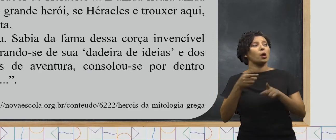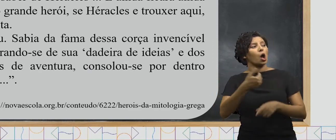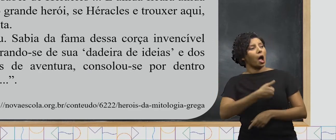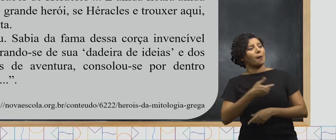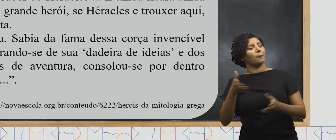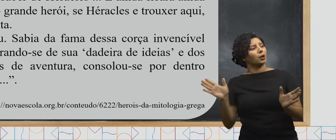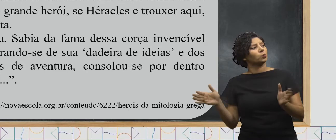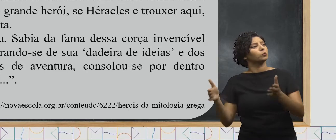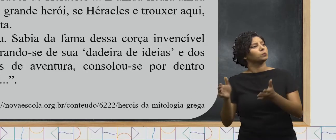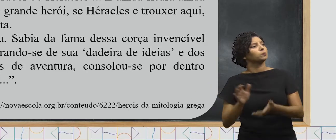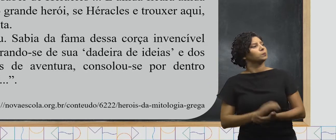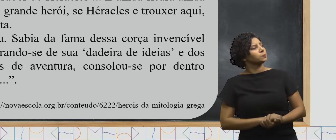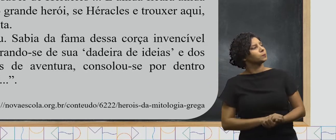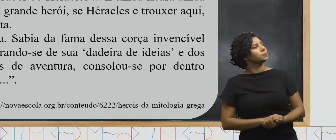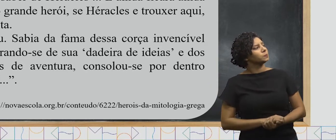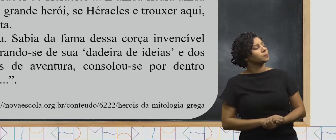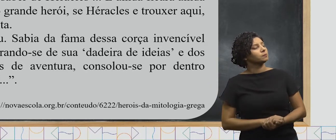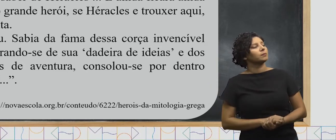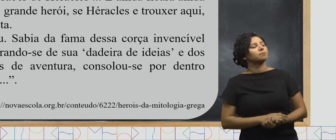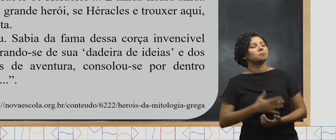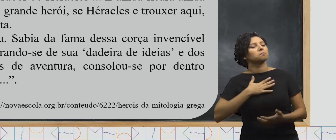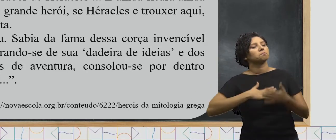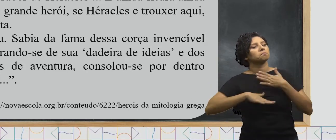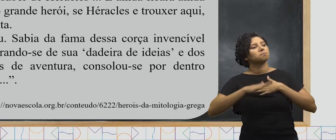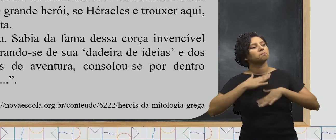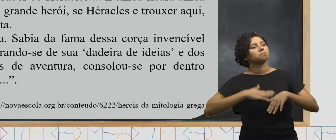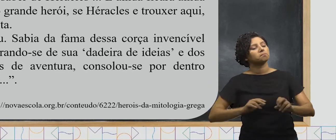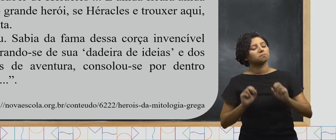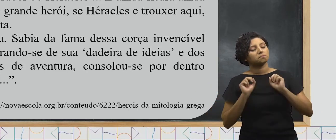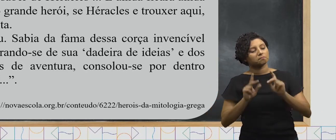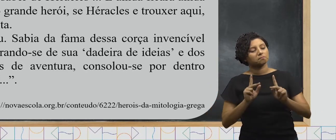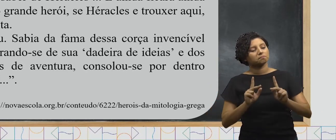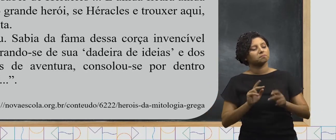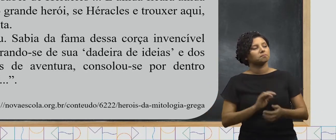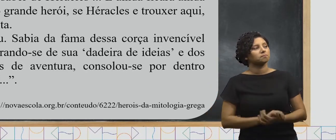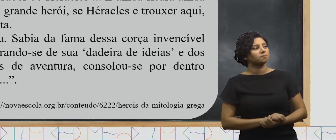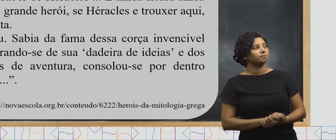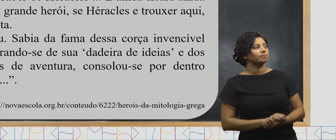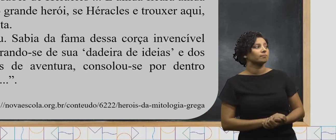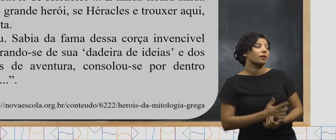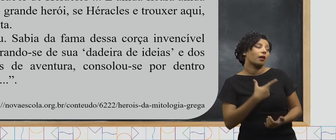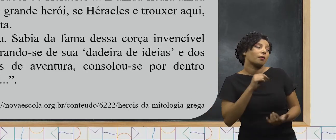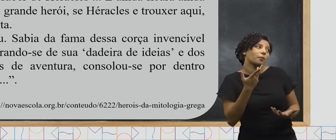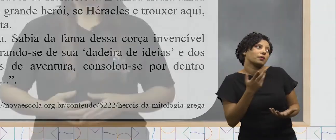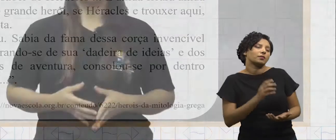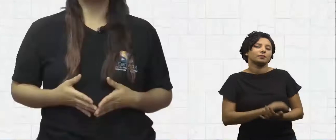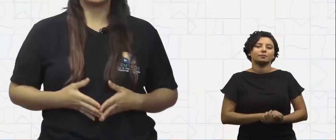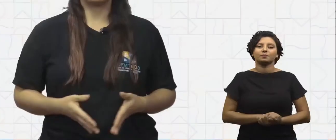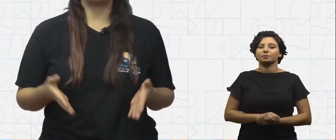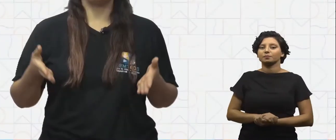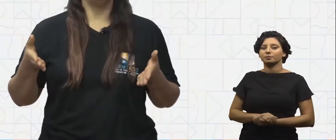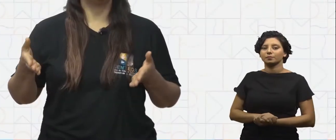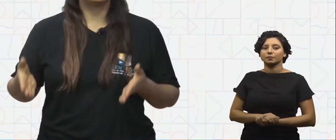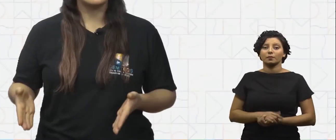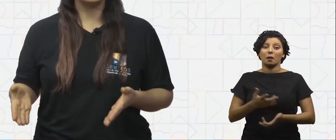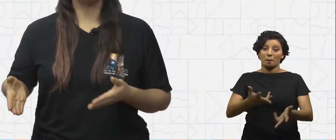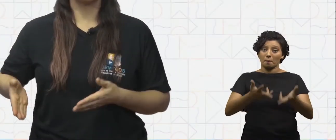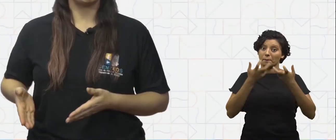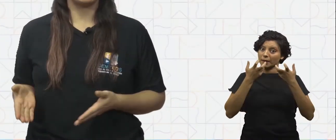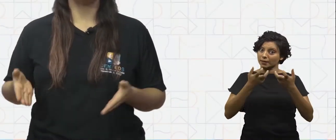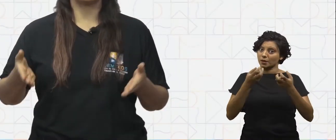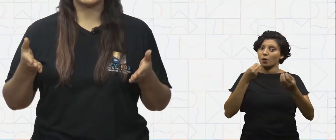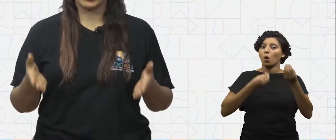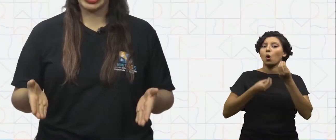demais companheiros de aventura, consolou-se por dentro com um "quem sabe". Perceba o